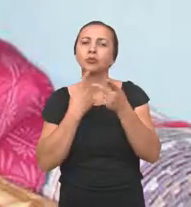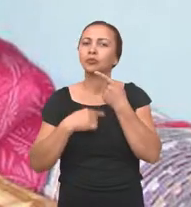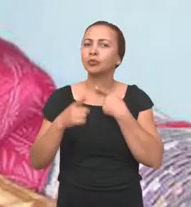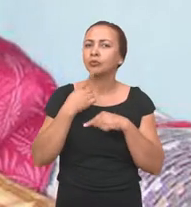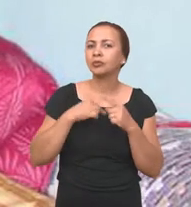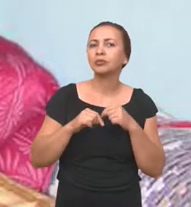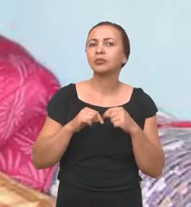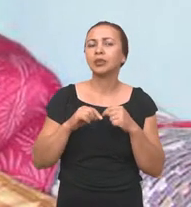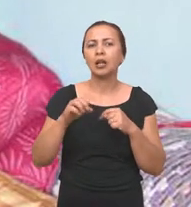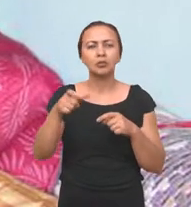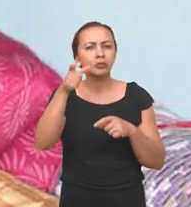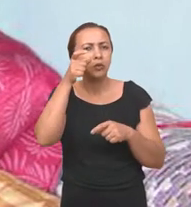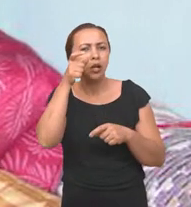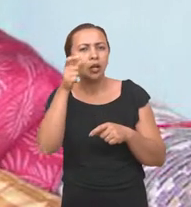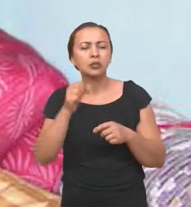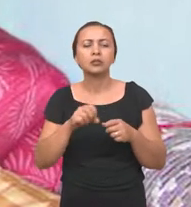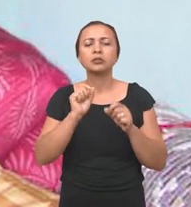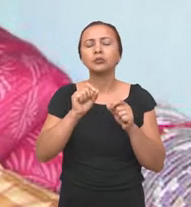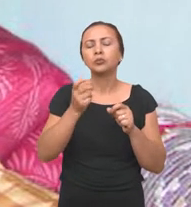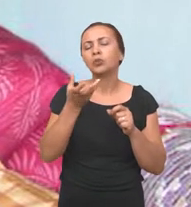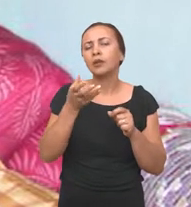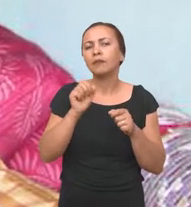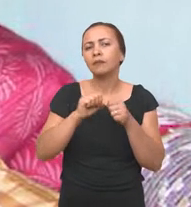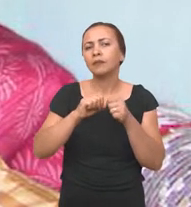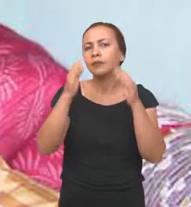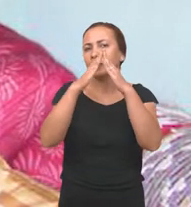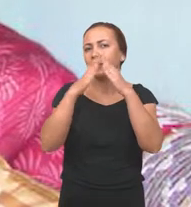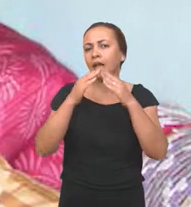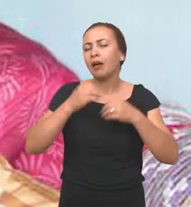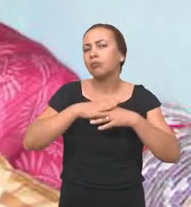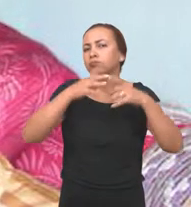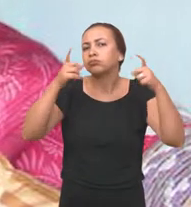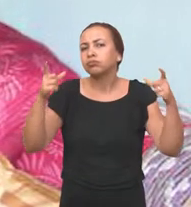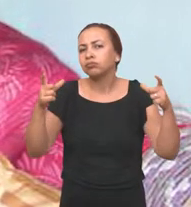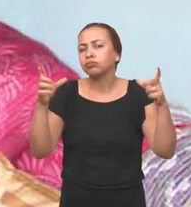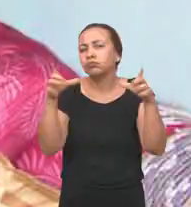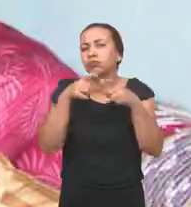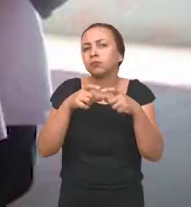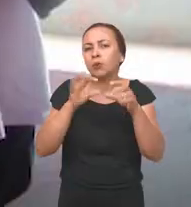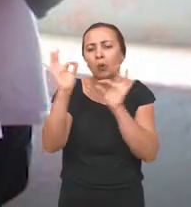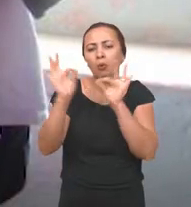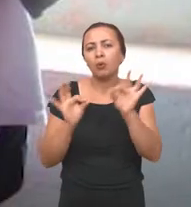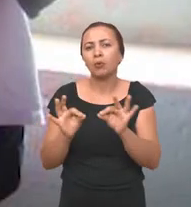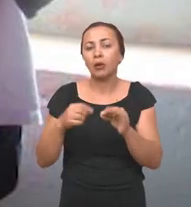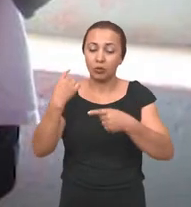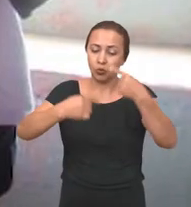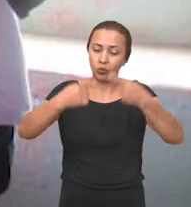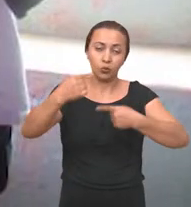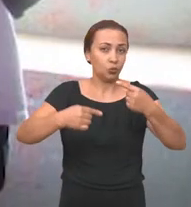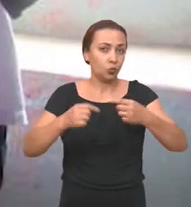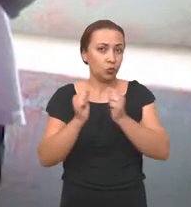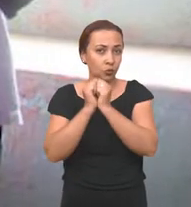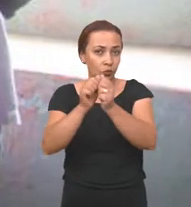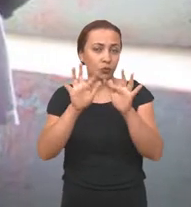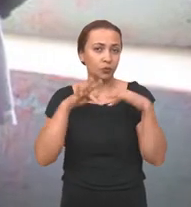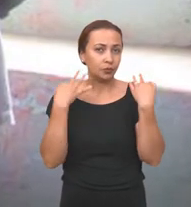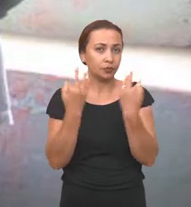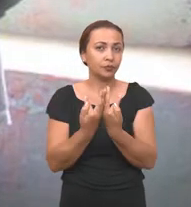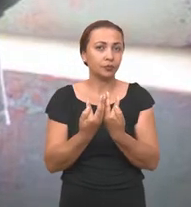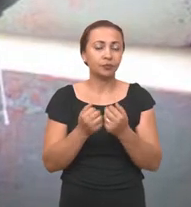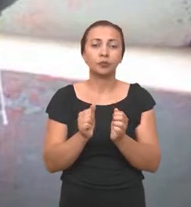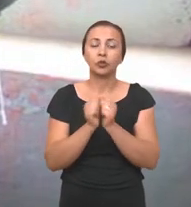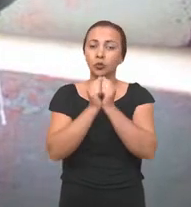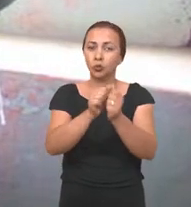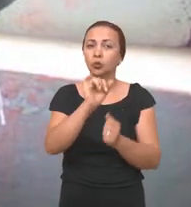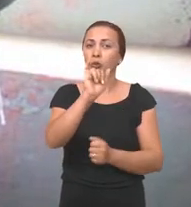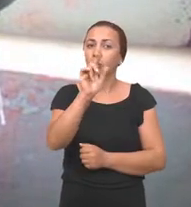suas necessidades, interesses e intenções de ampliação e reforma de suas casas, e discutindo com elas